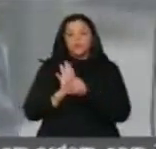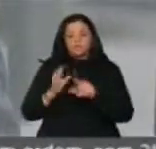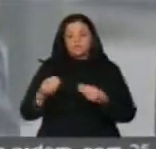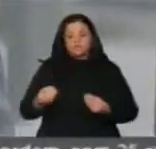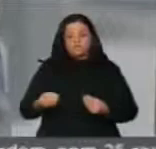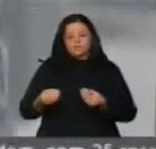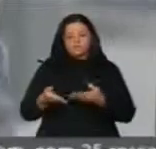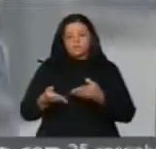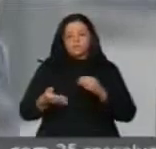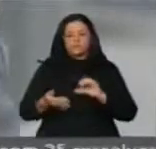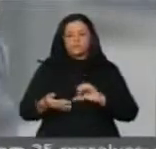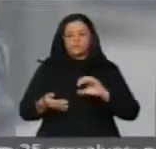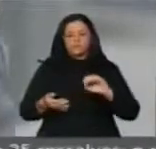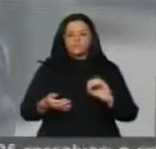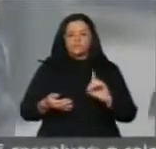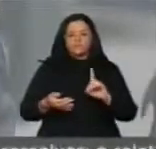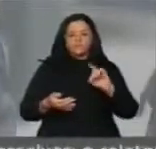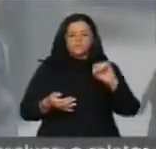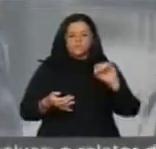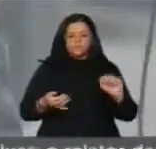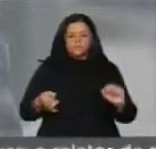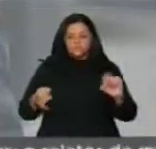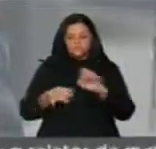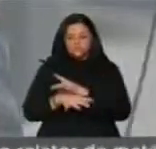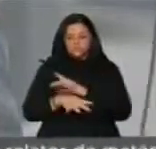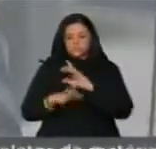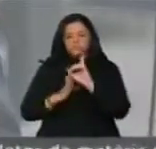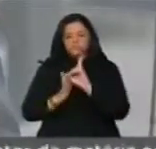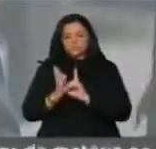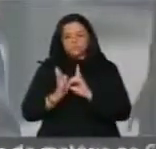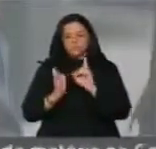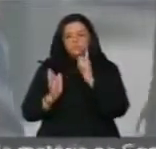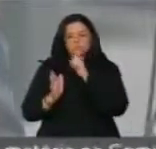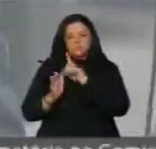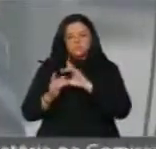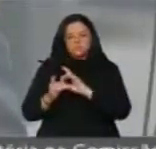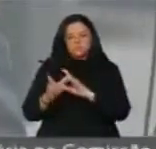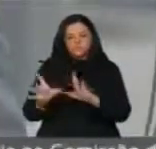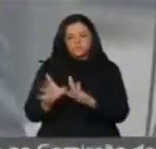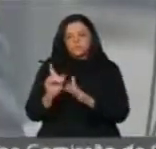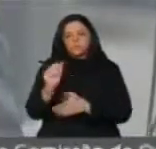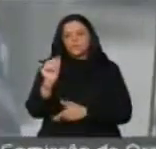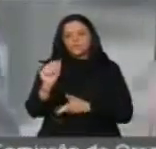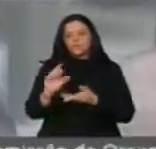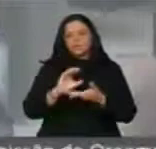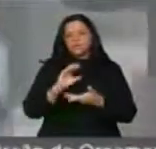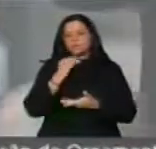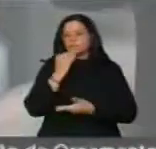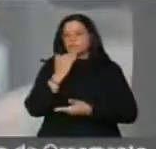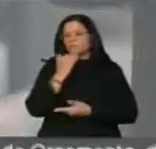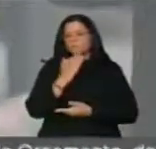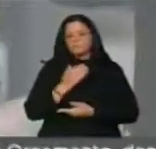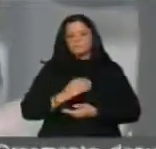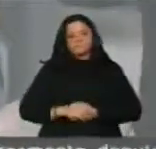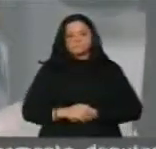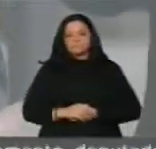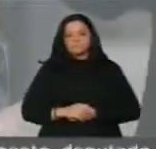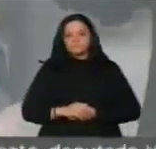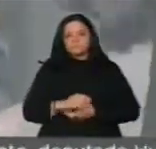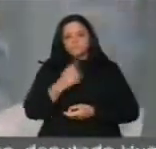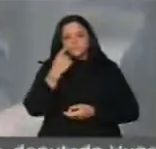dias após a emissão do decreto para a liberação dos recursos. Não dá, senhor presidente, para ficar